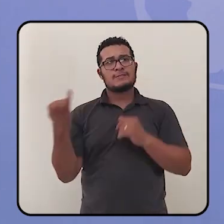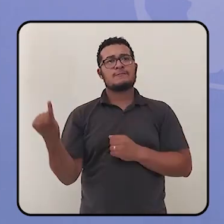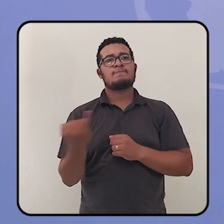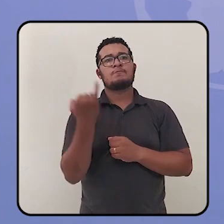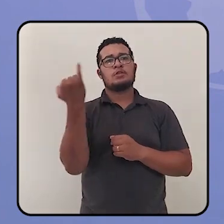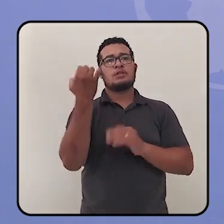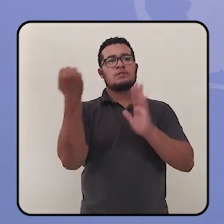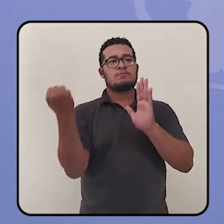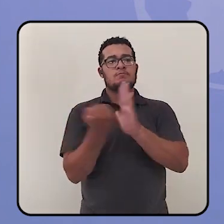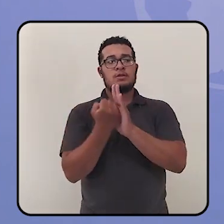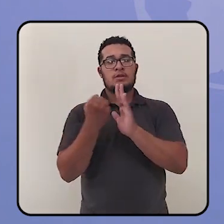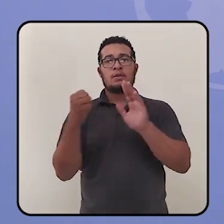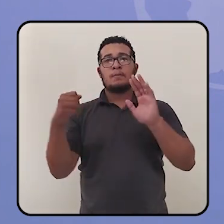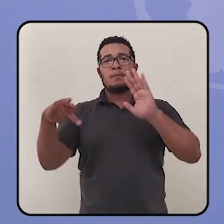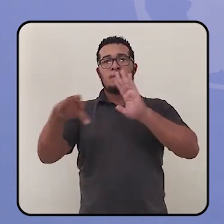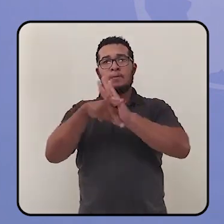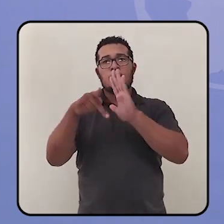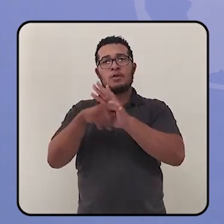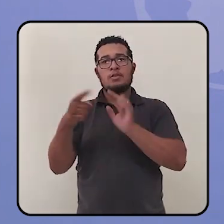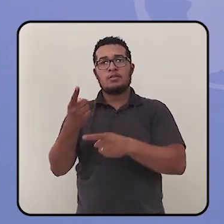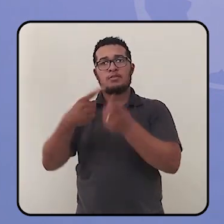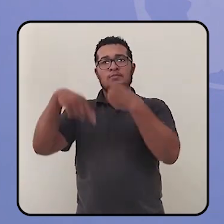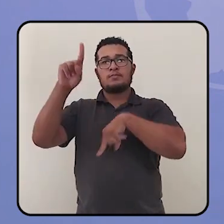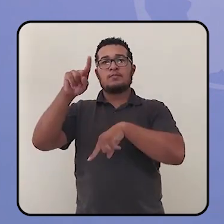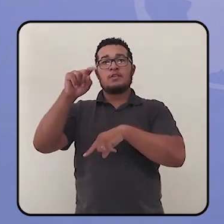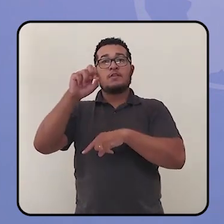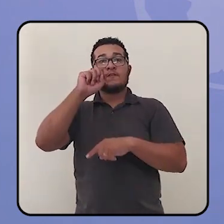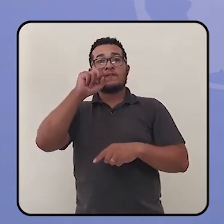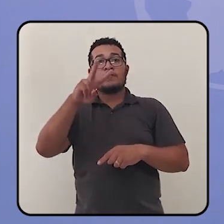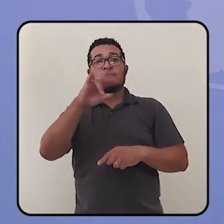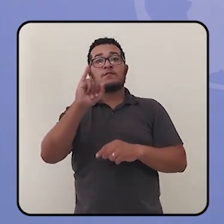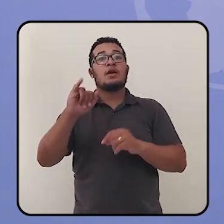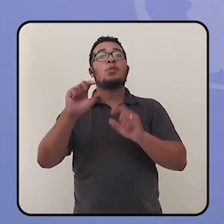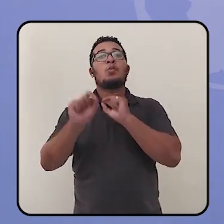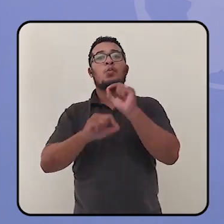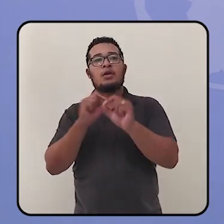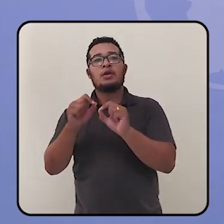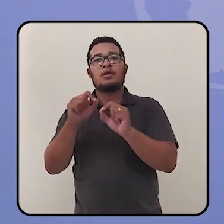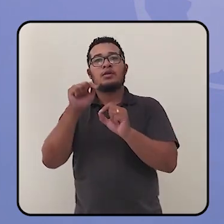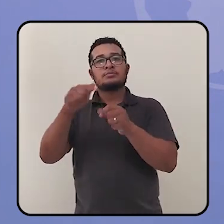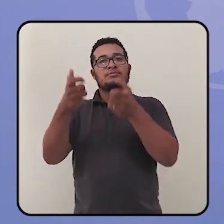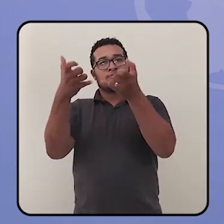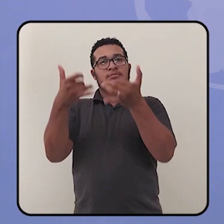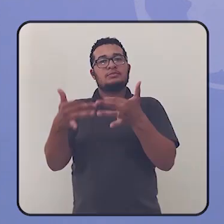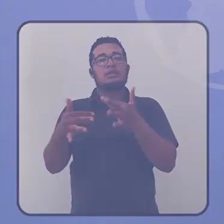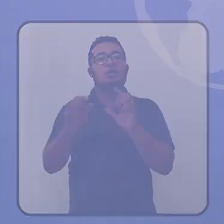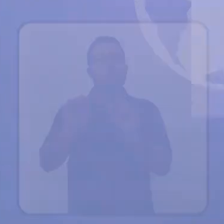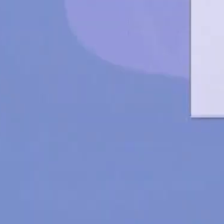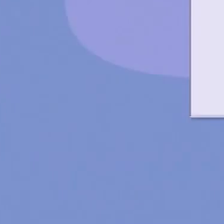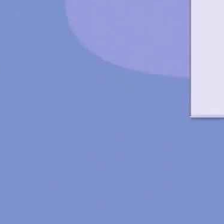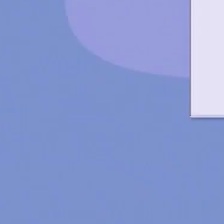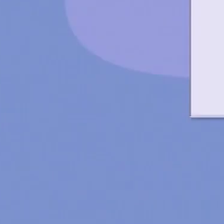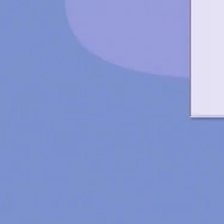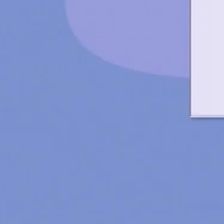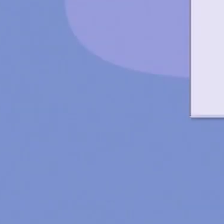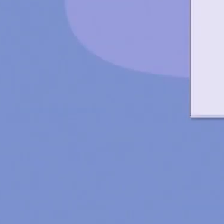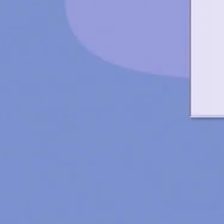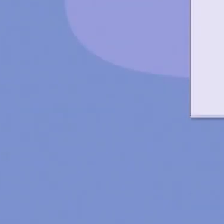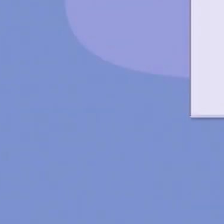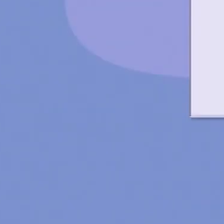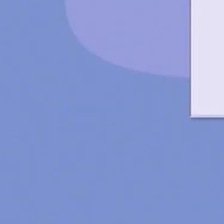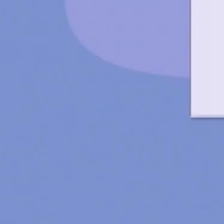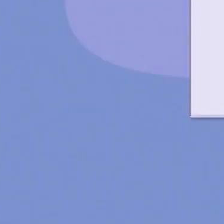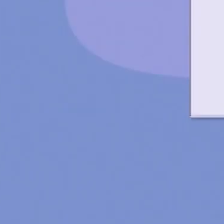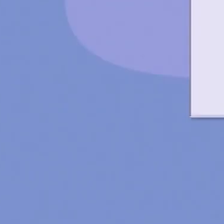importante do renascimento nós iremos ver agora no próximo slide refere-se ao agora sim